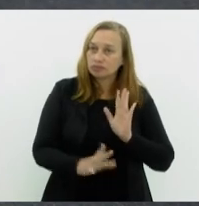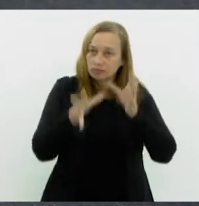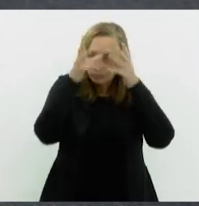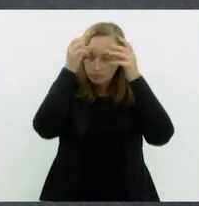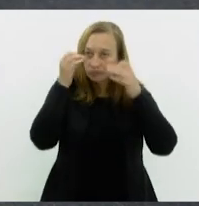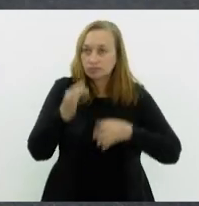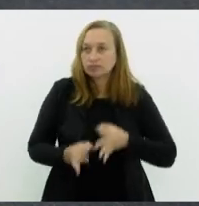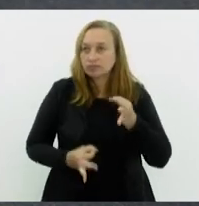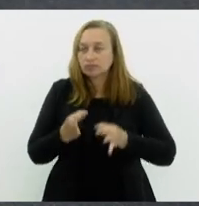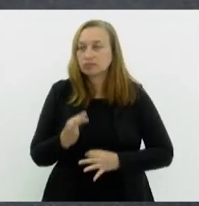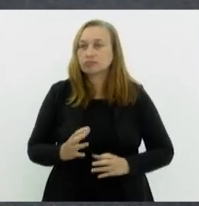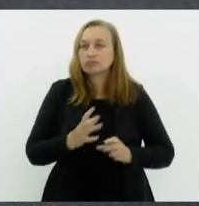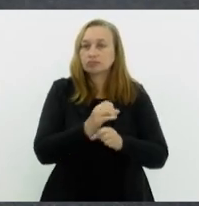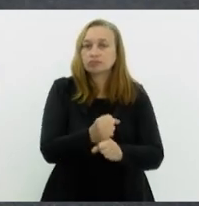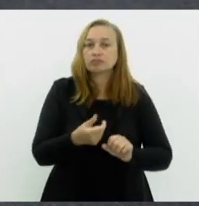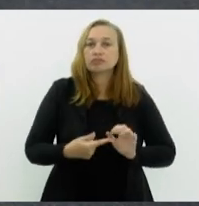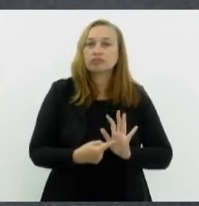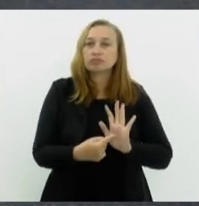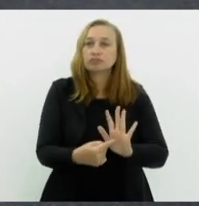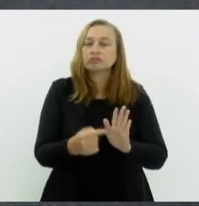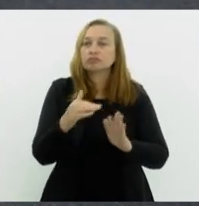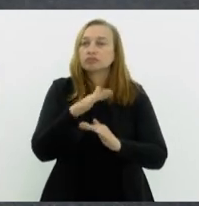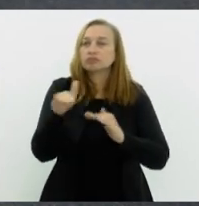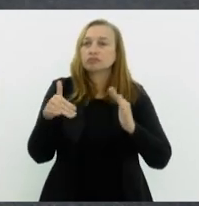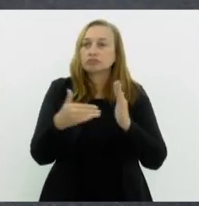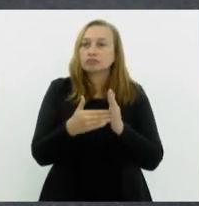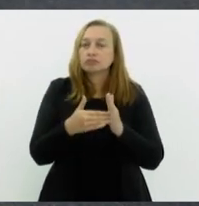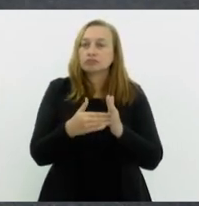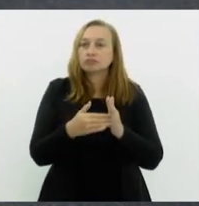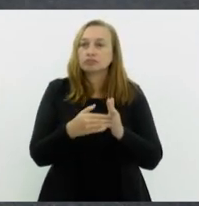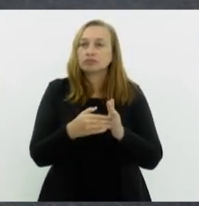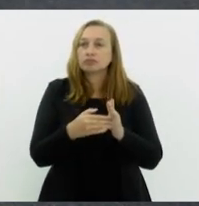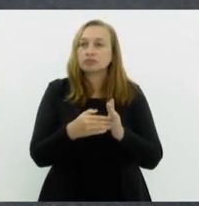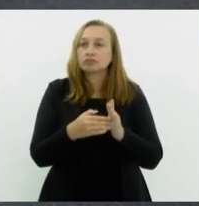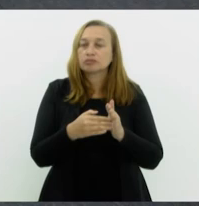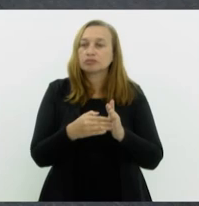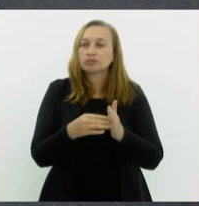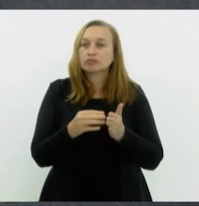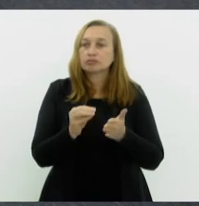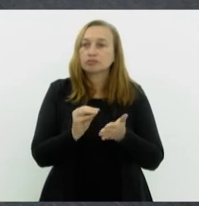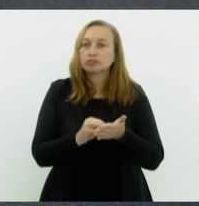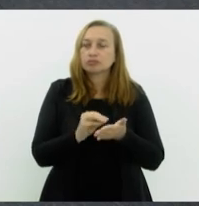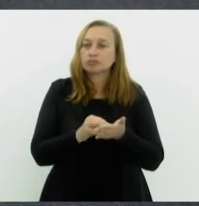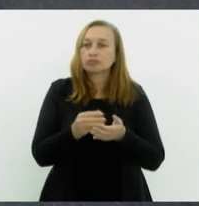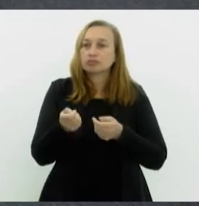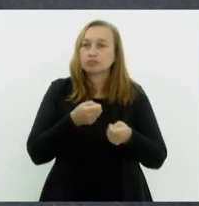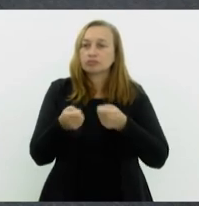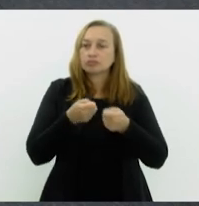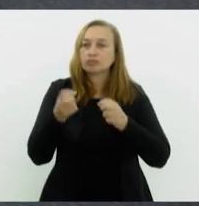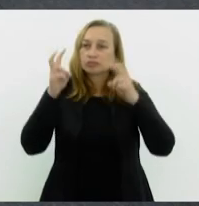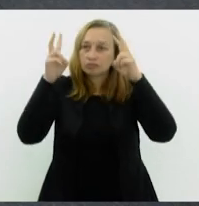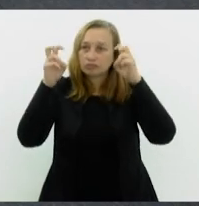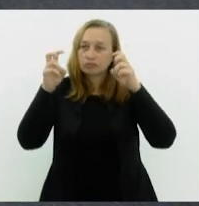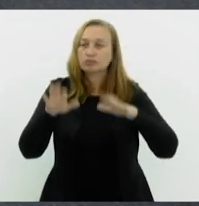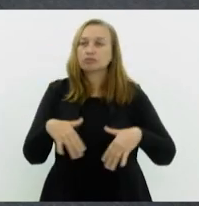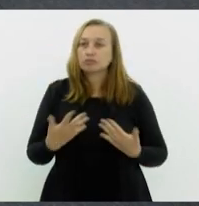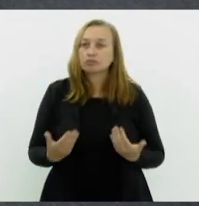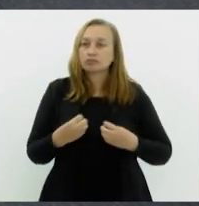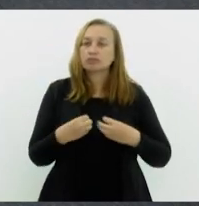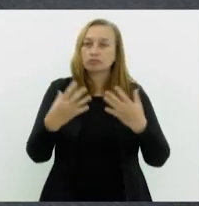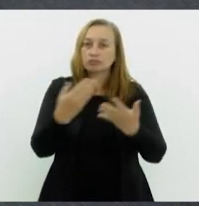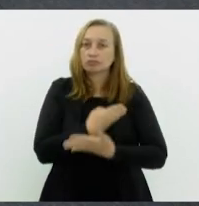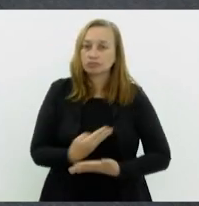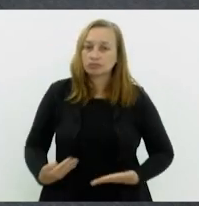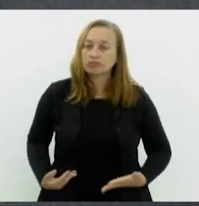Contas mostra o total descontrole sobre essa matéria. Então, a audiência pública é